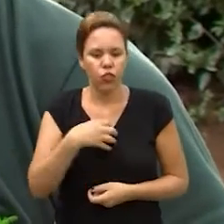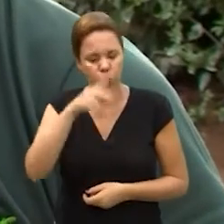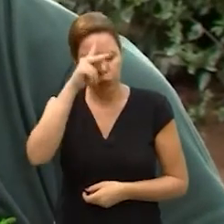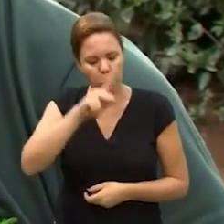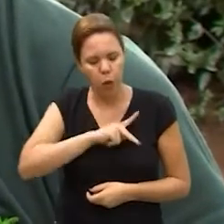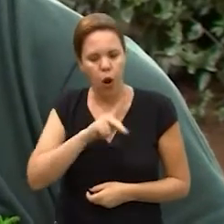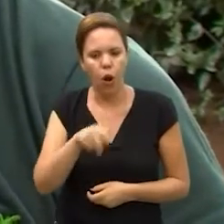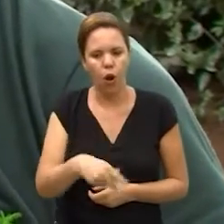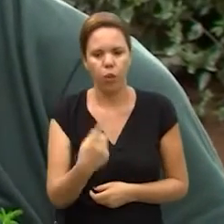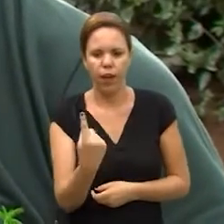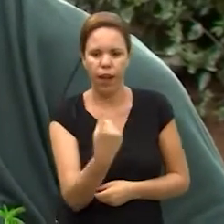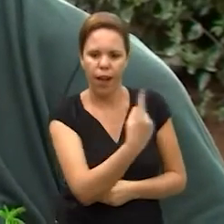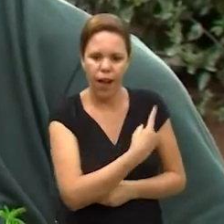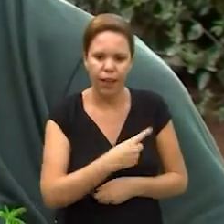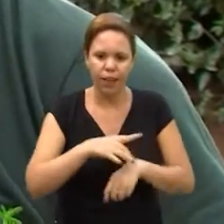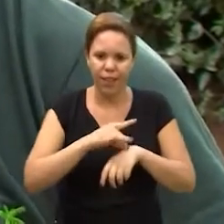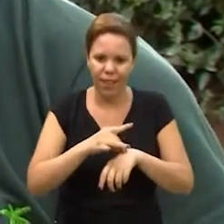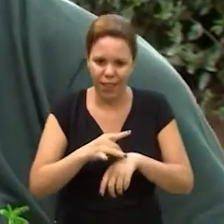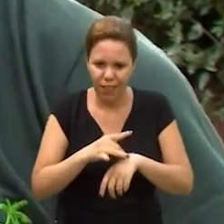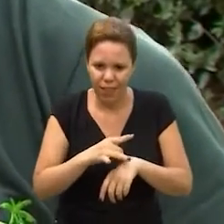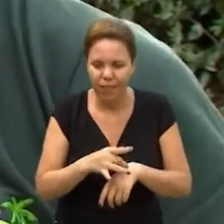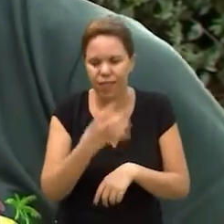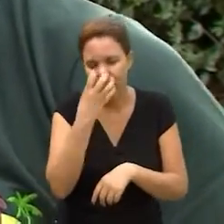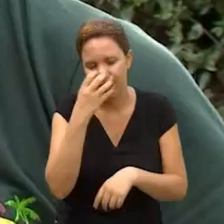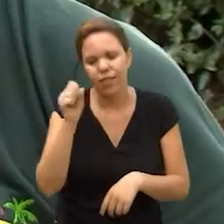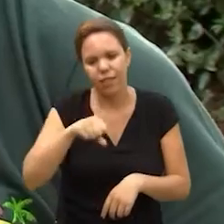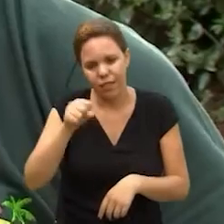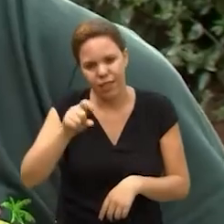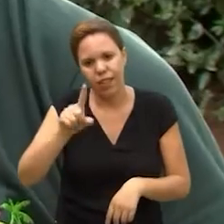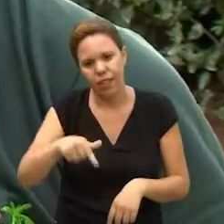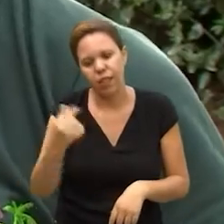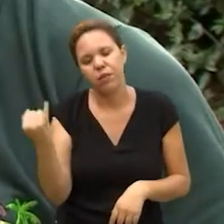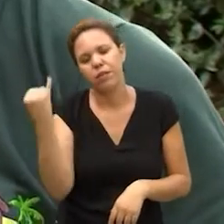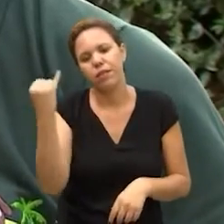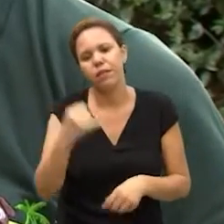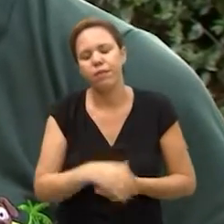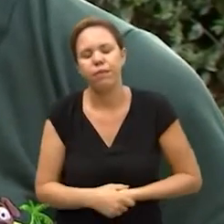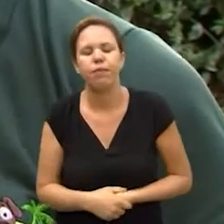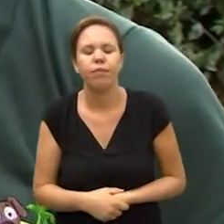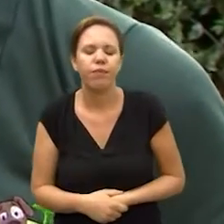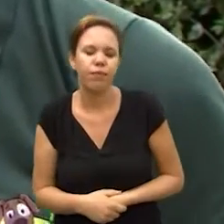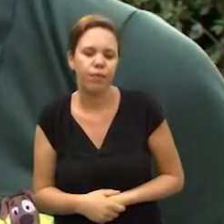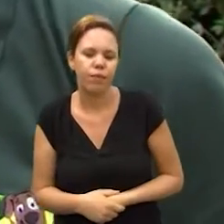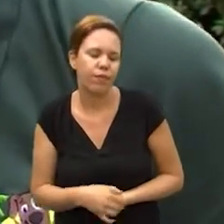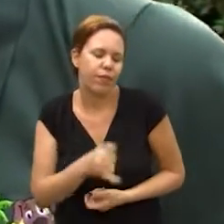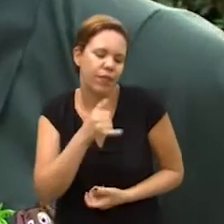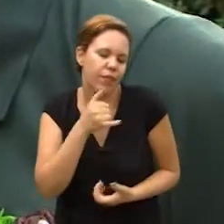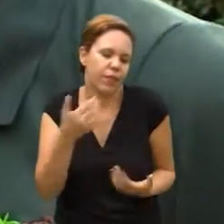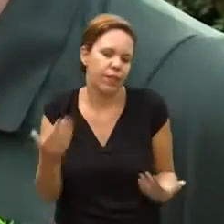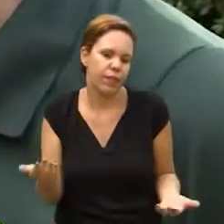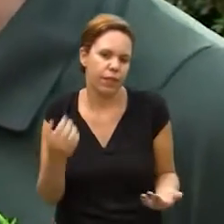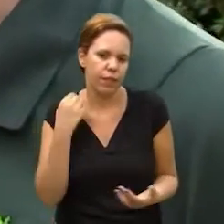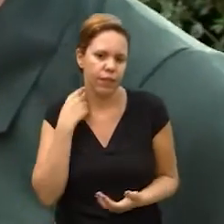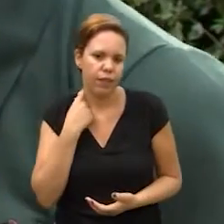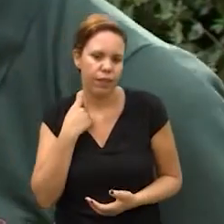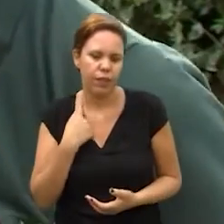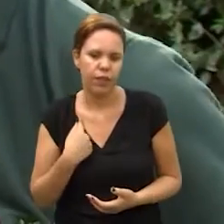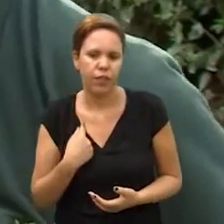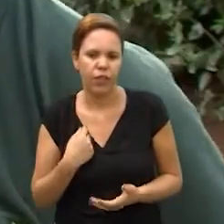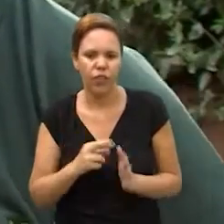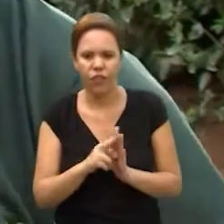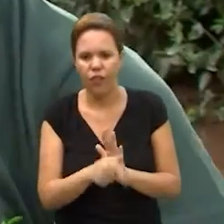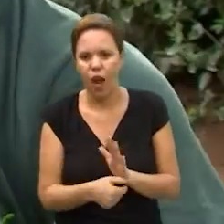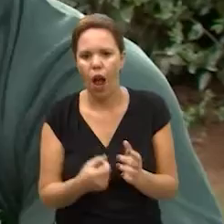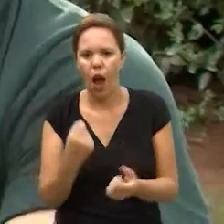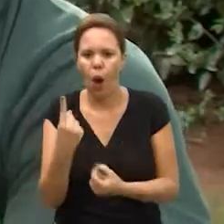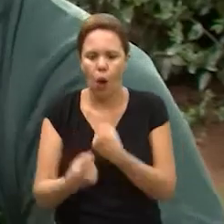a particularidade da raça também, né? Sim, isso é muito importante. Por exemplo, os